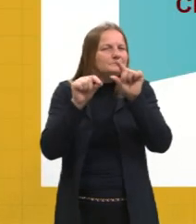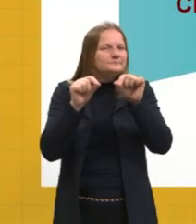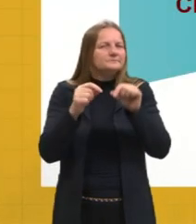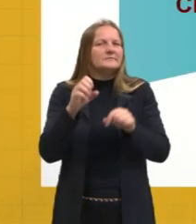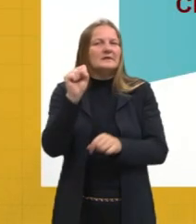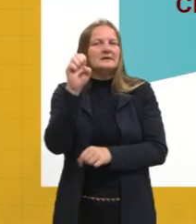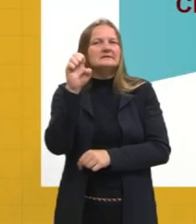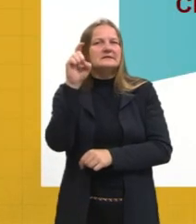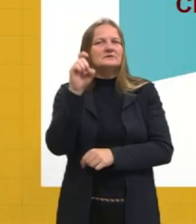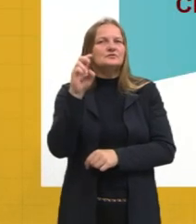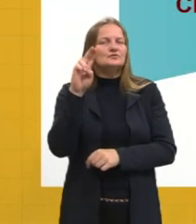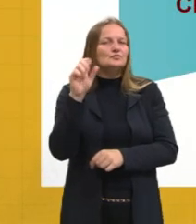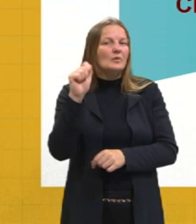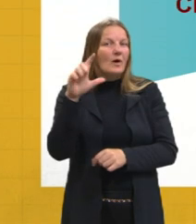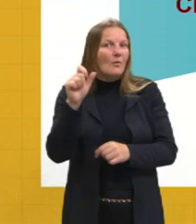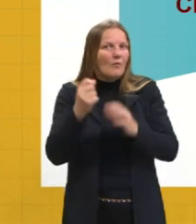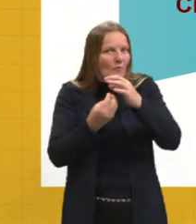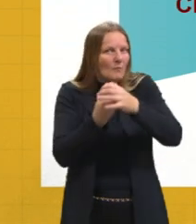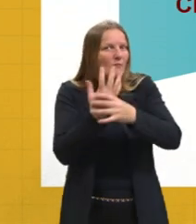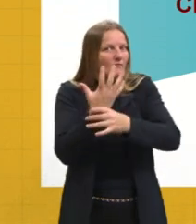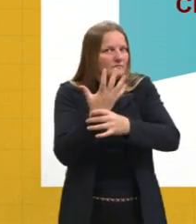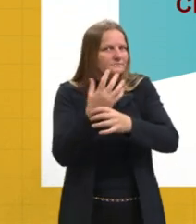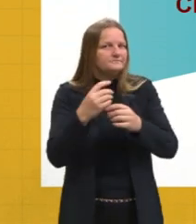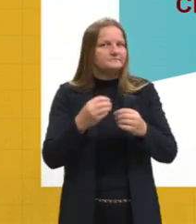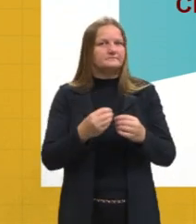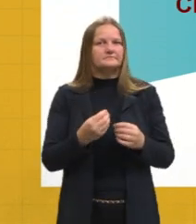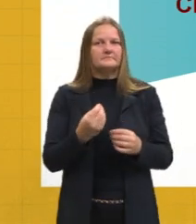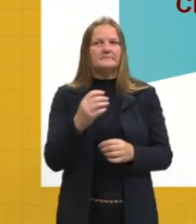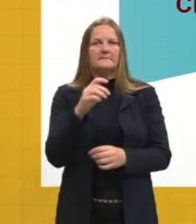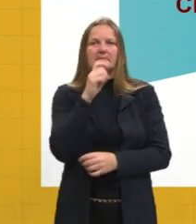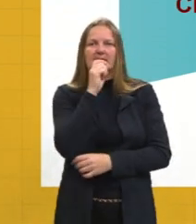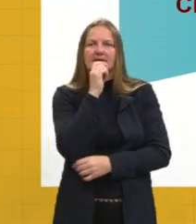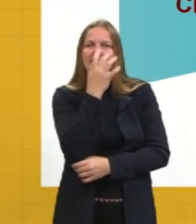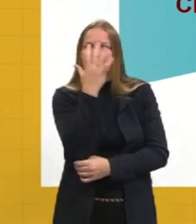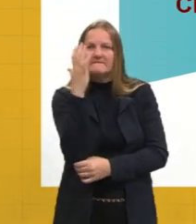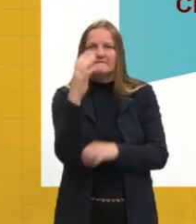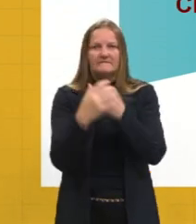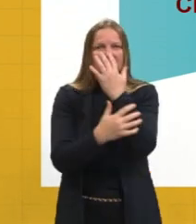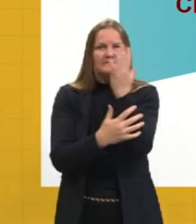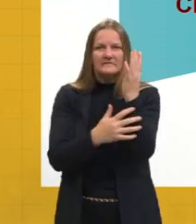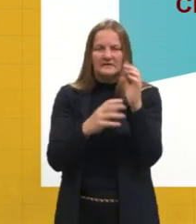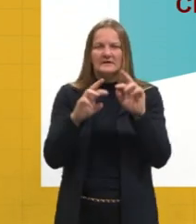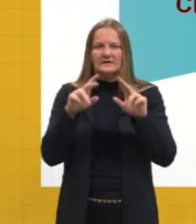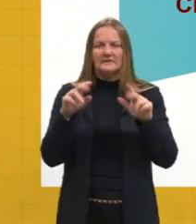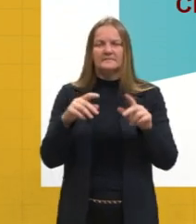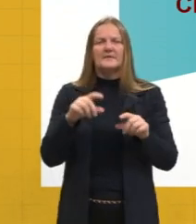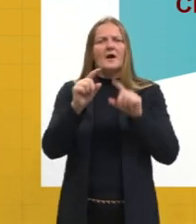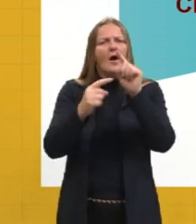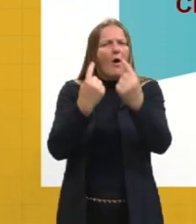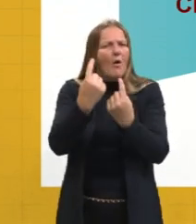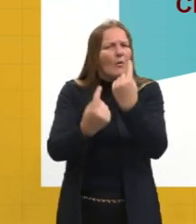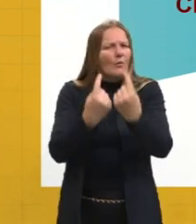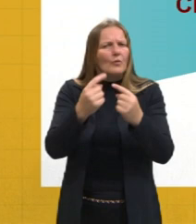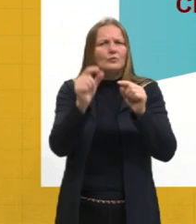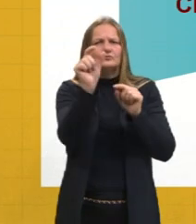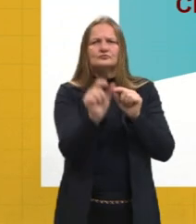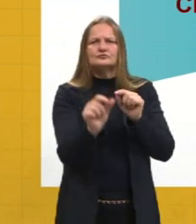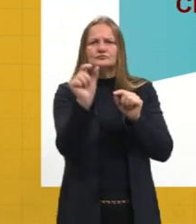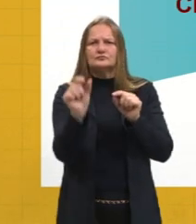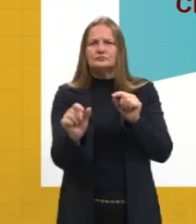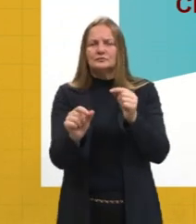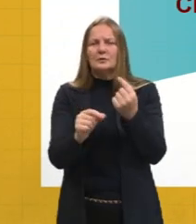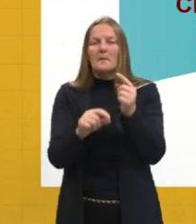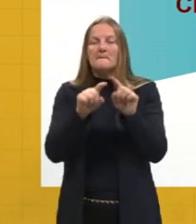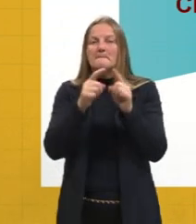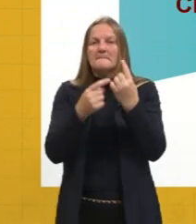a seleção sexual então é a vantagem que certos indivíduos têm sobre outros indivíduos